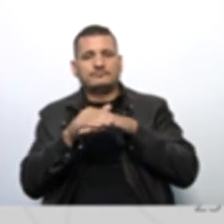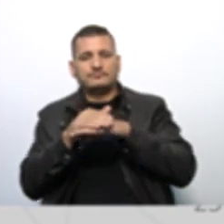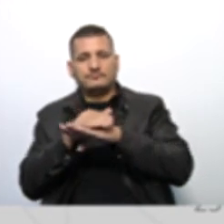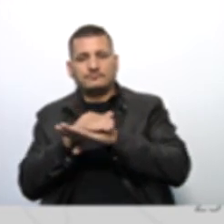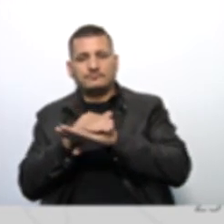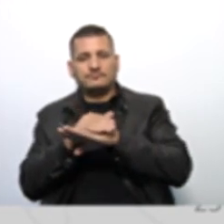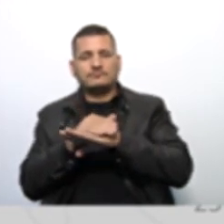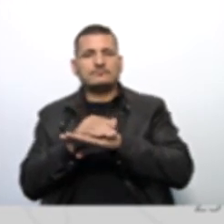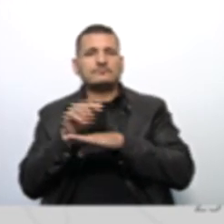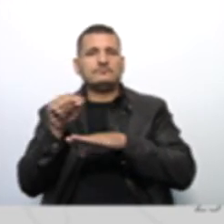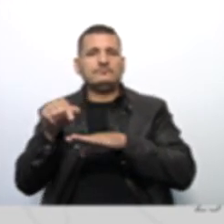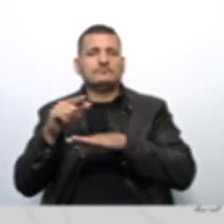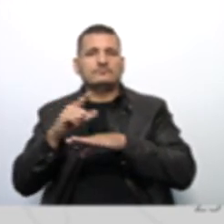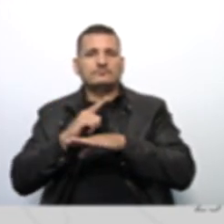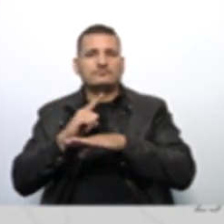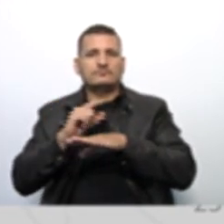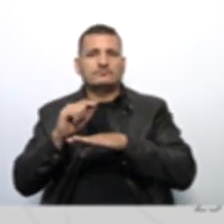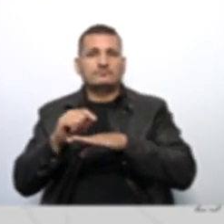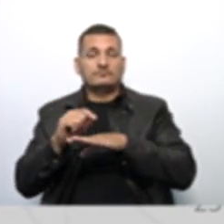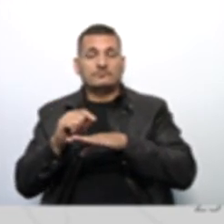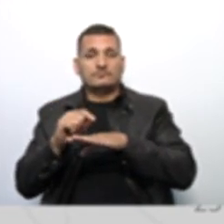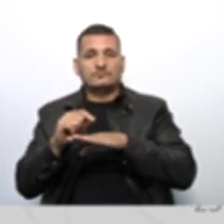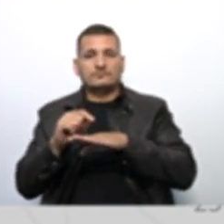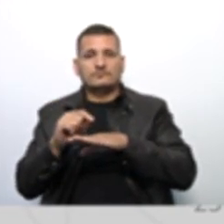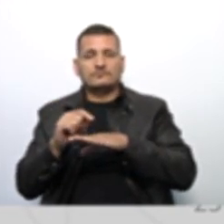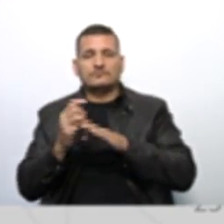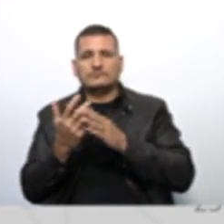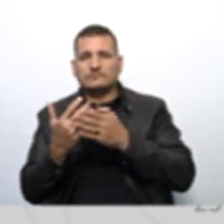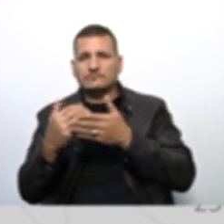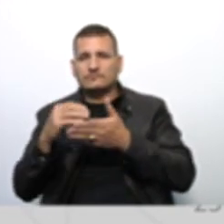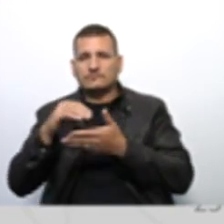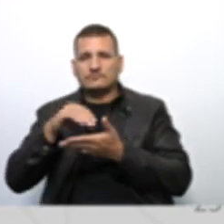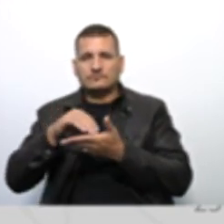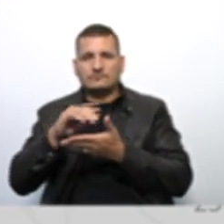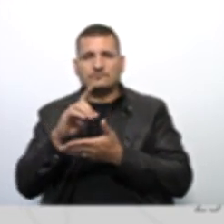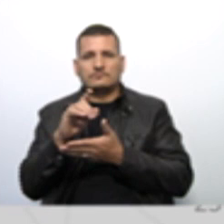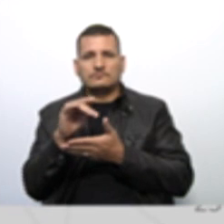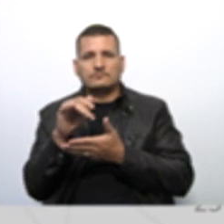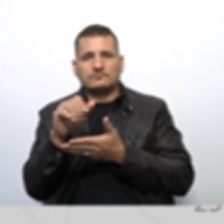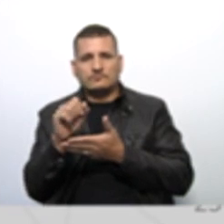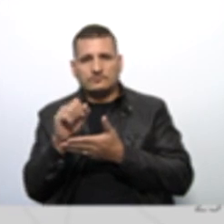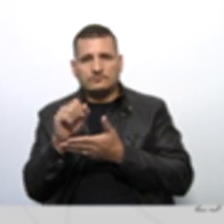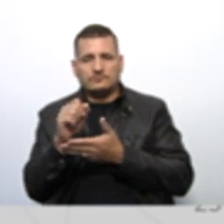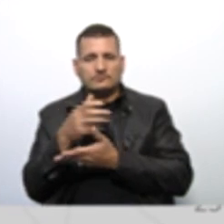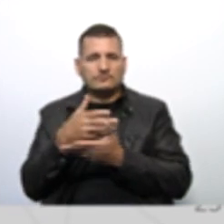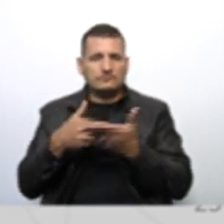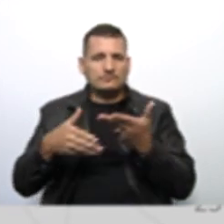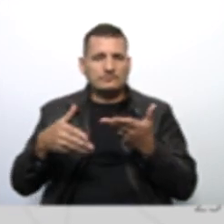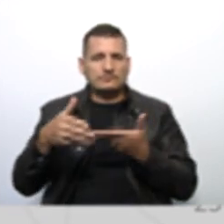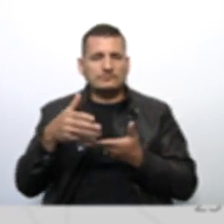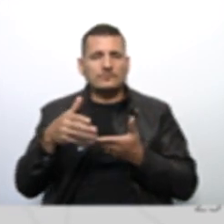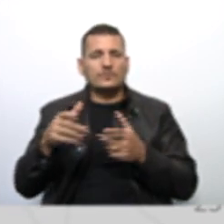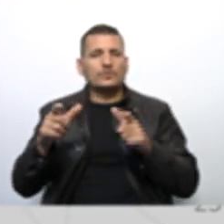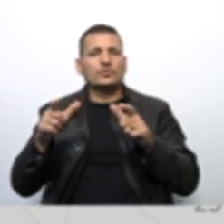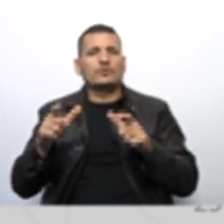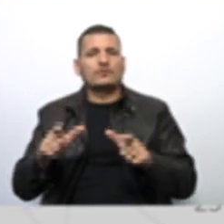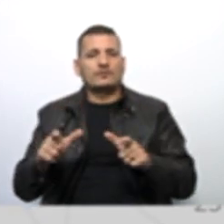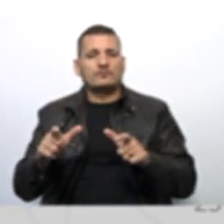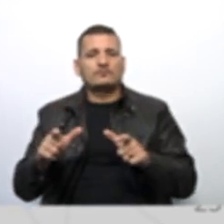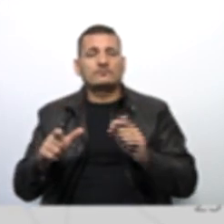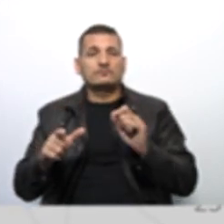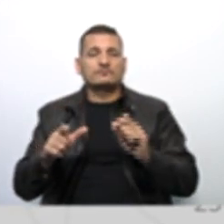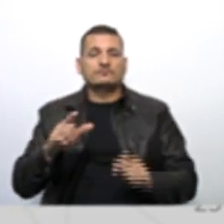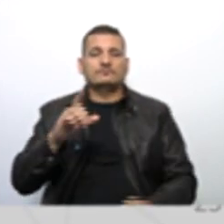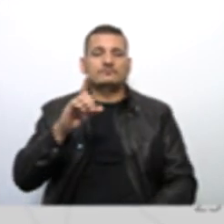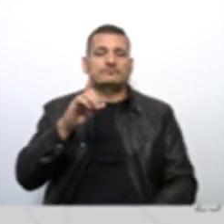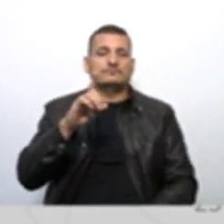Ela compartilha uma base de dados em determinado ambiente físico. Um exemplo é o que? Os data centers,